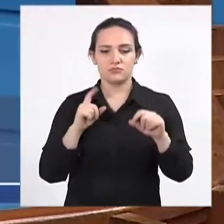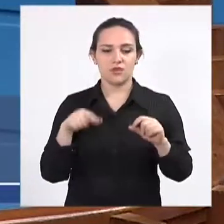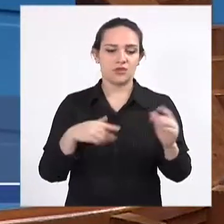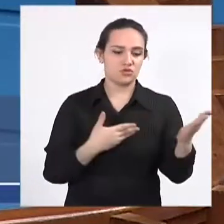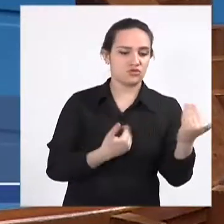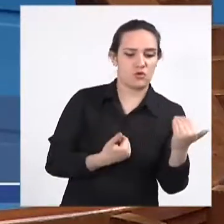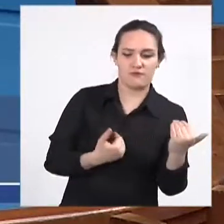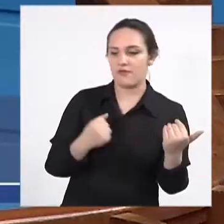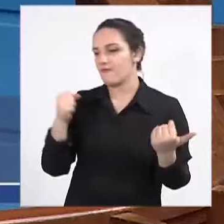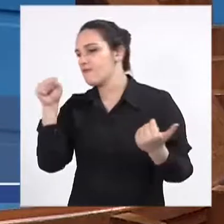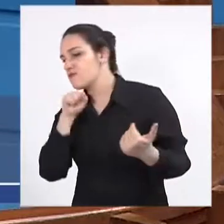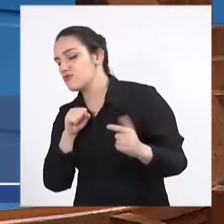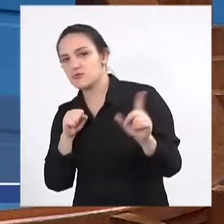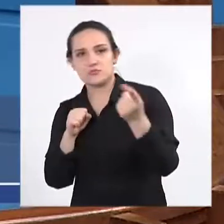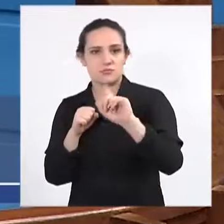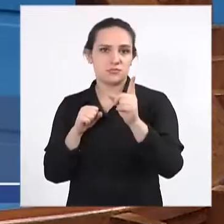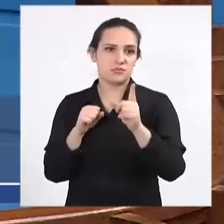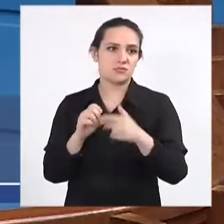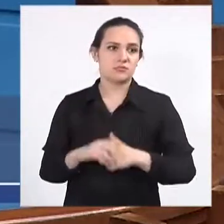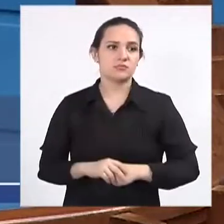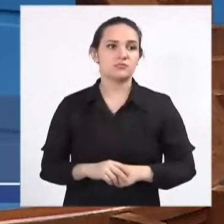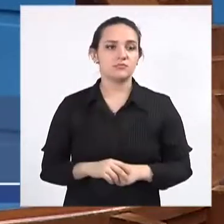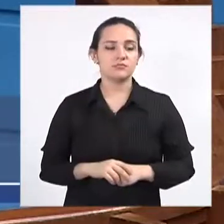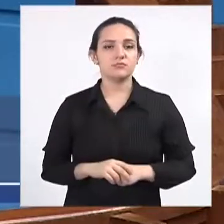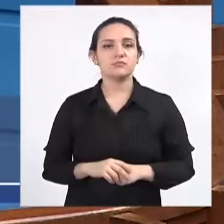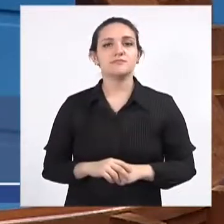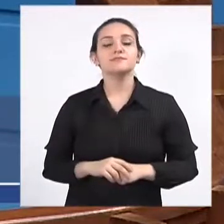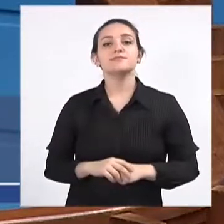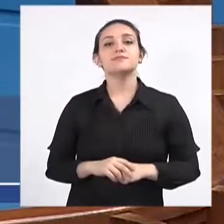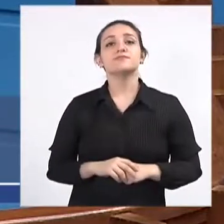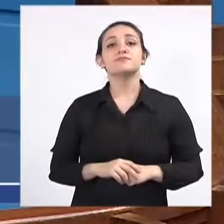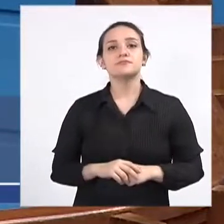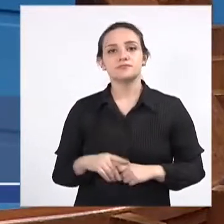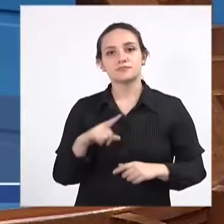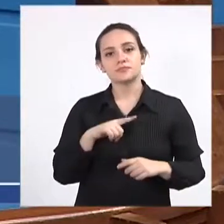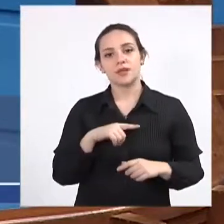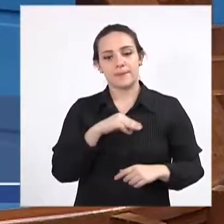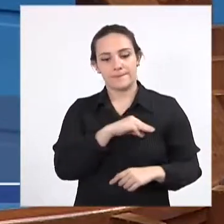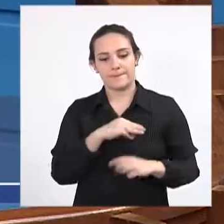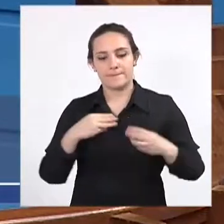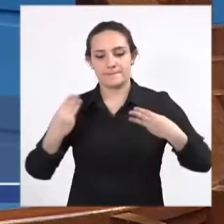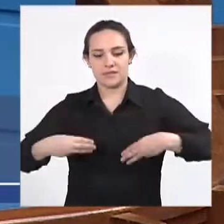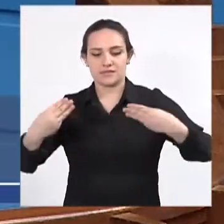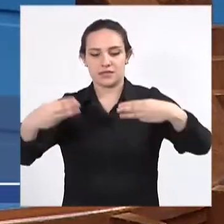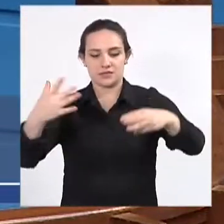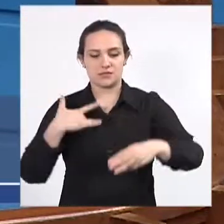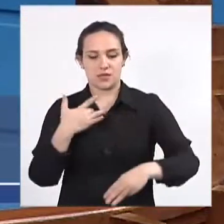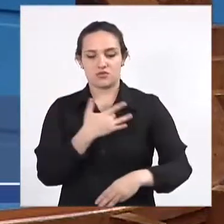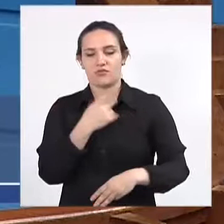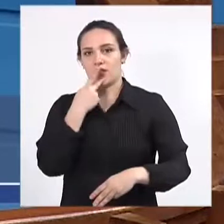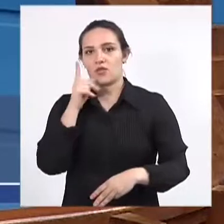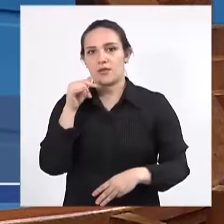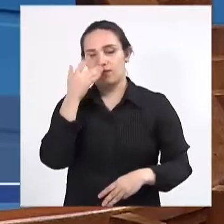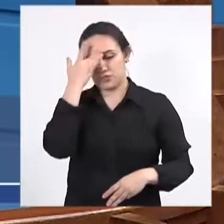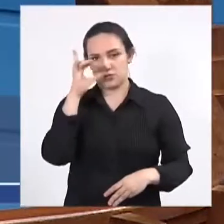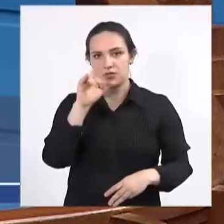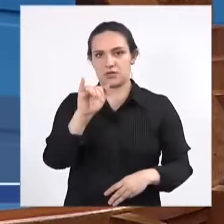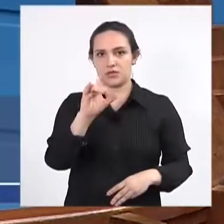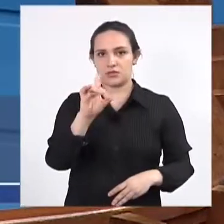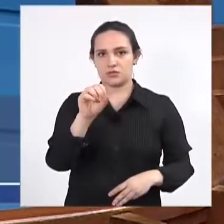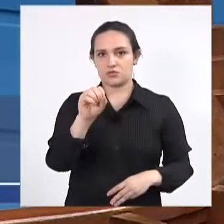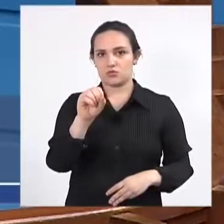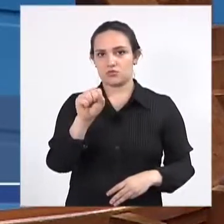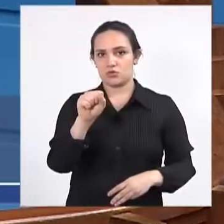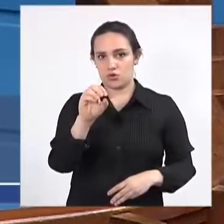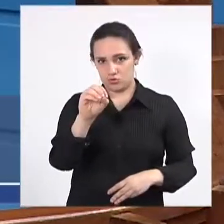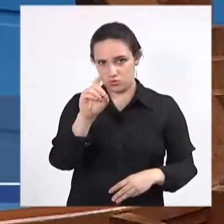jovens nem velhas. Dados apresentados pelo Ministério da Saúde apontam que atualmente os idosos representam